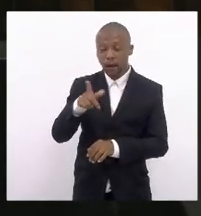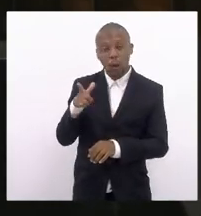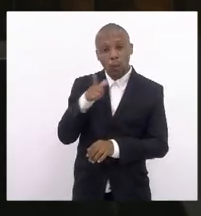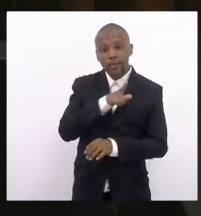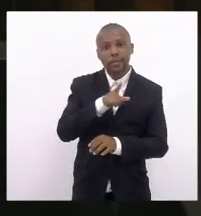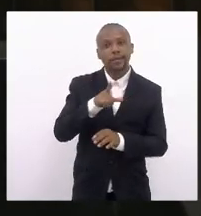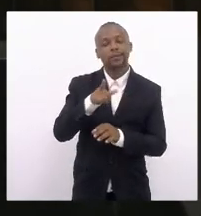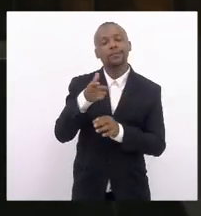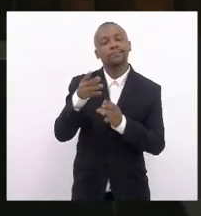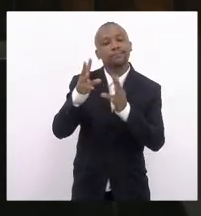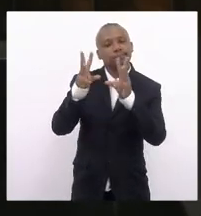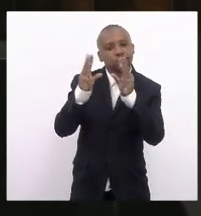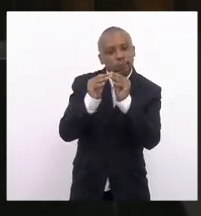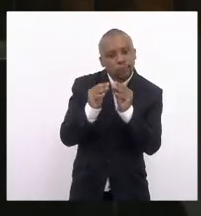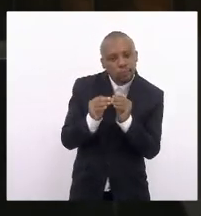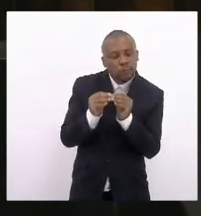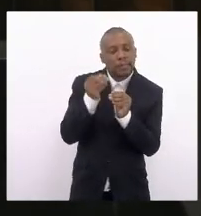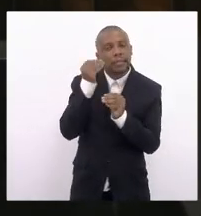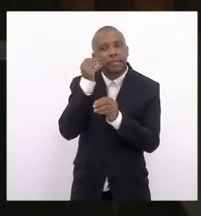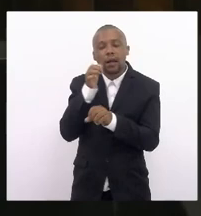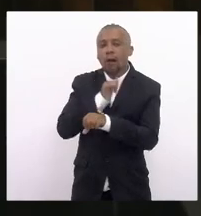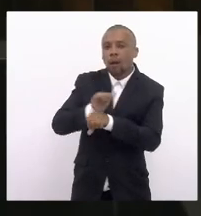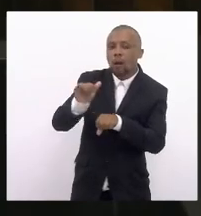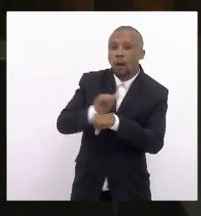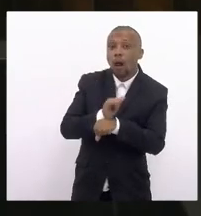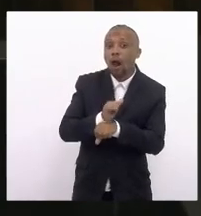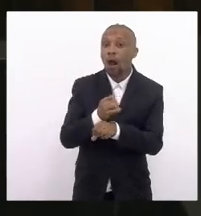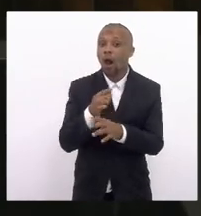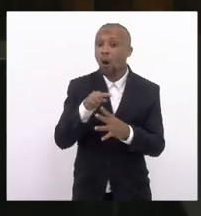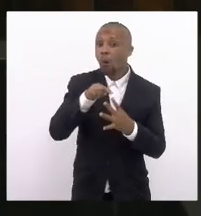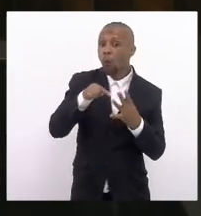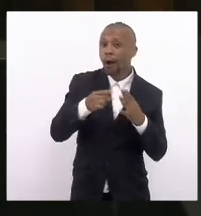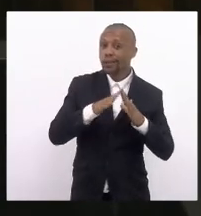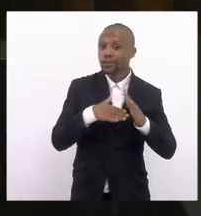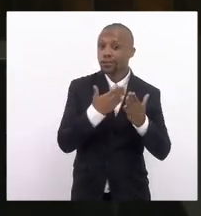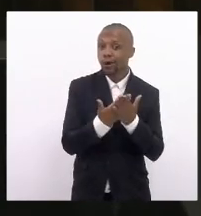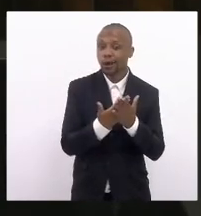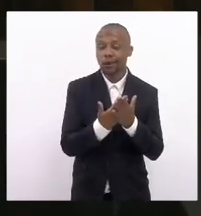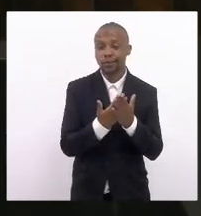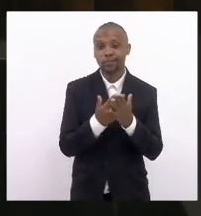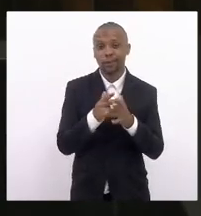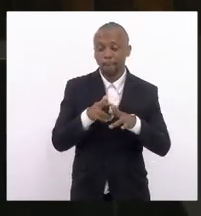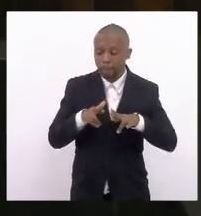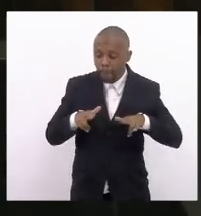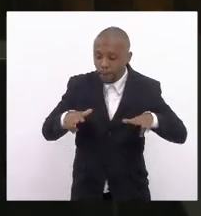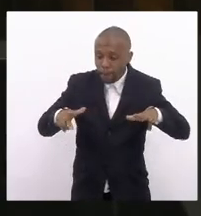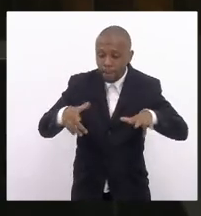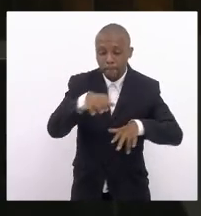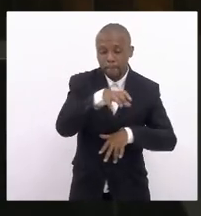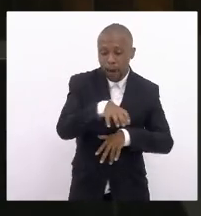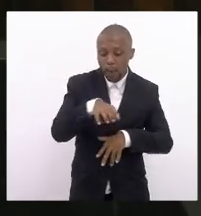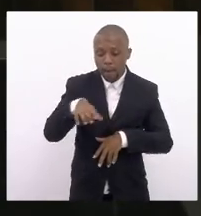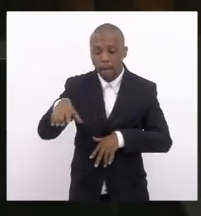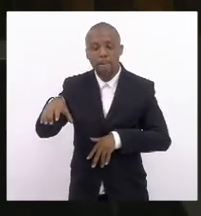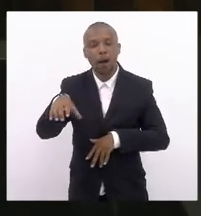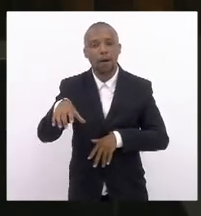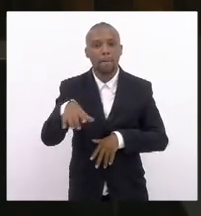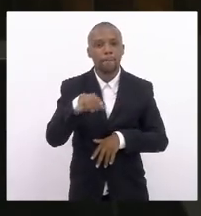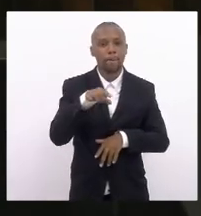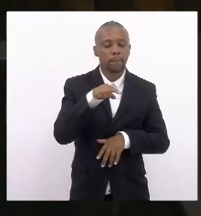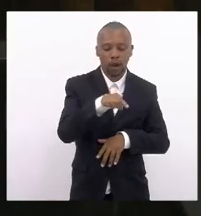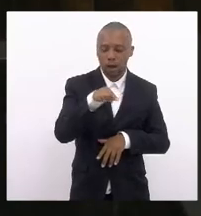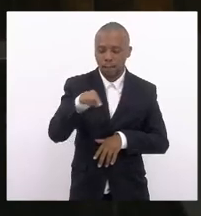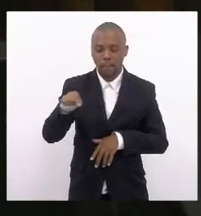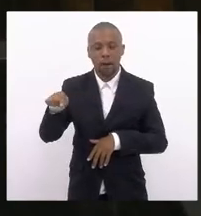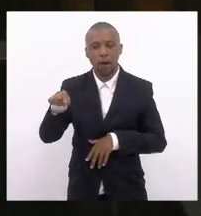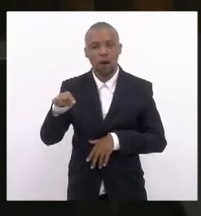seus horários entre 4 escolas diferentes. É um passo atrás. Está precarizando. A gente, no ano passado,